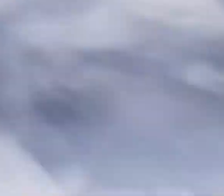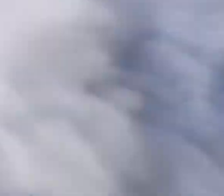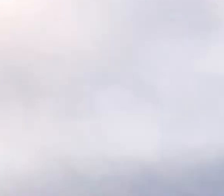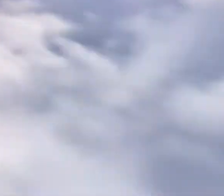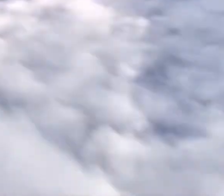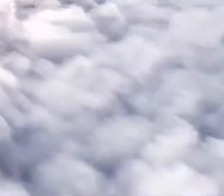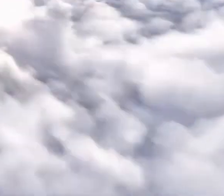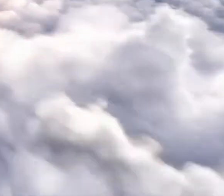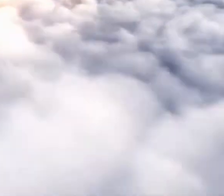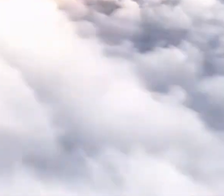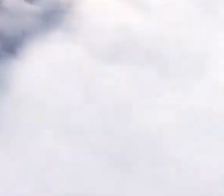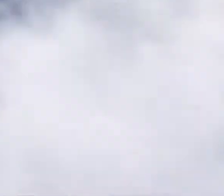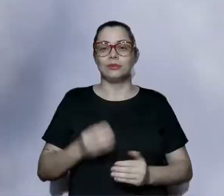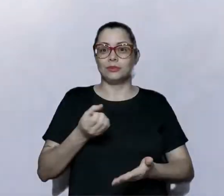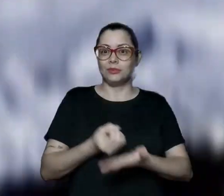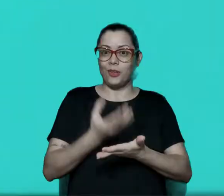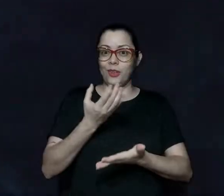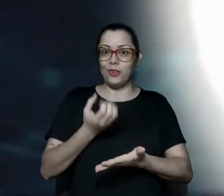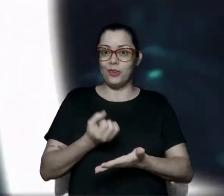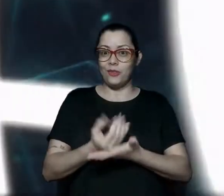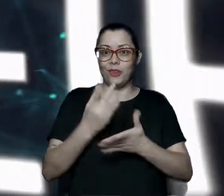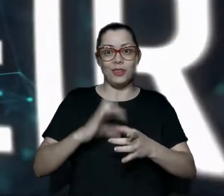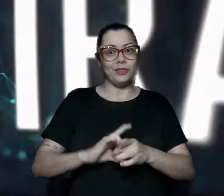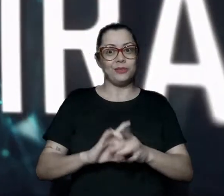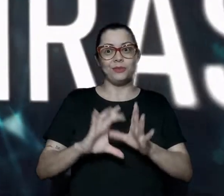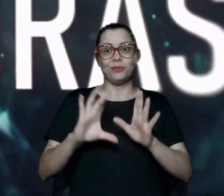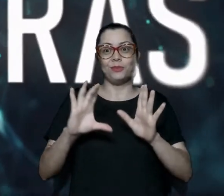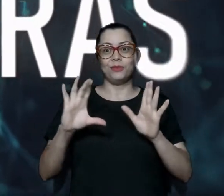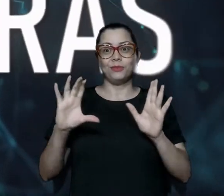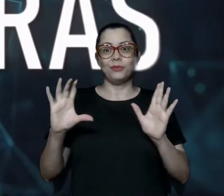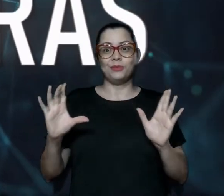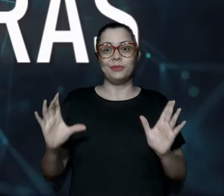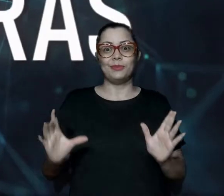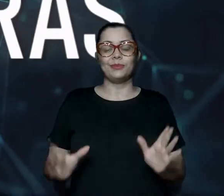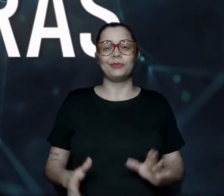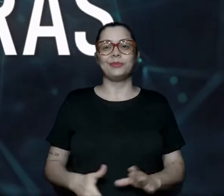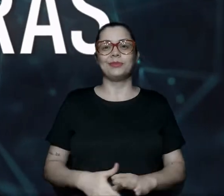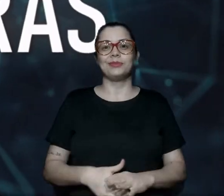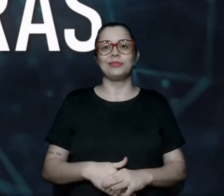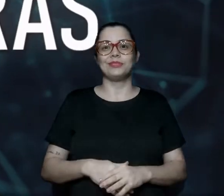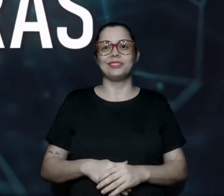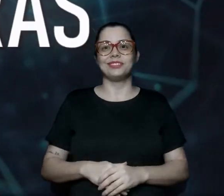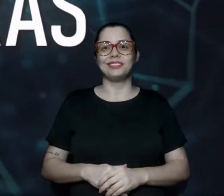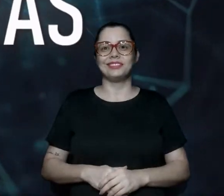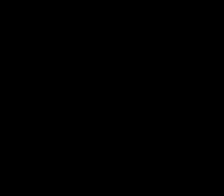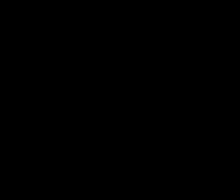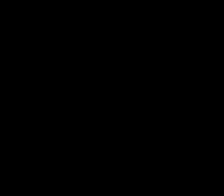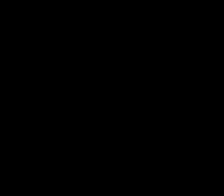O Evangelho sem fronteiras.